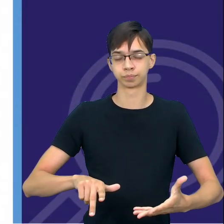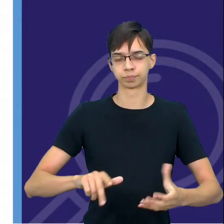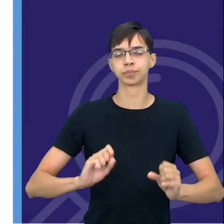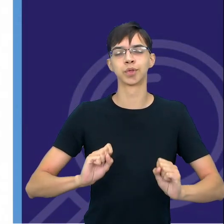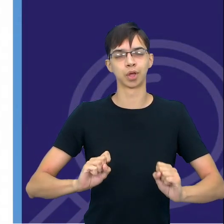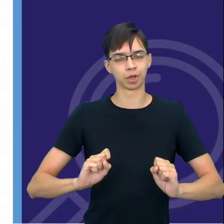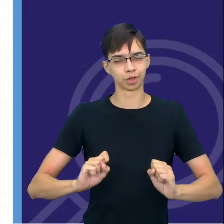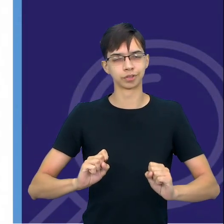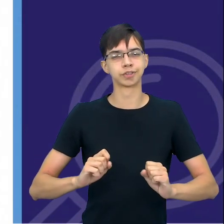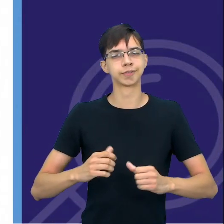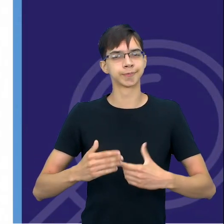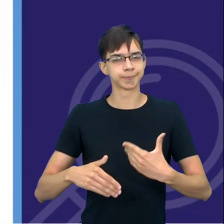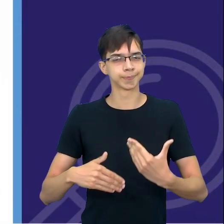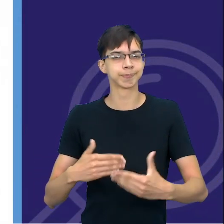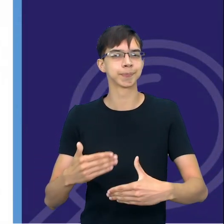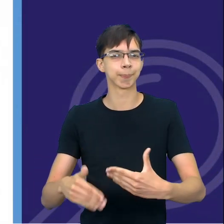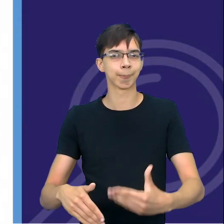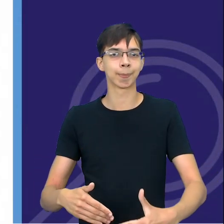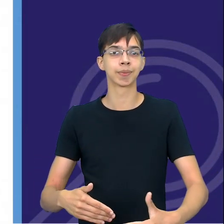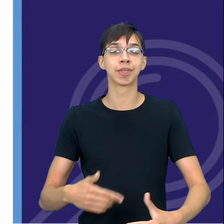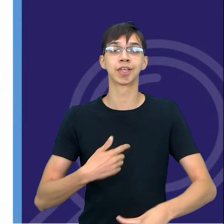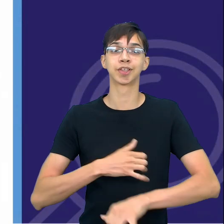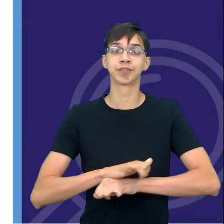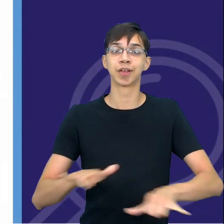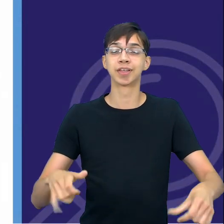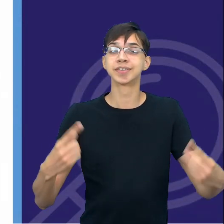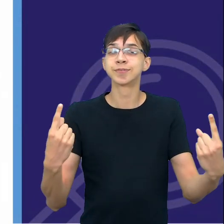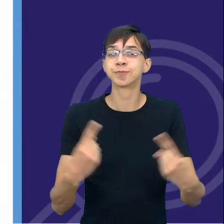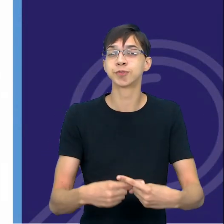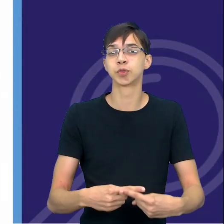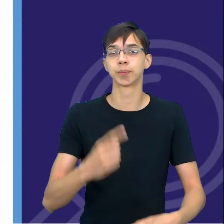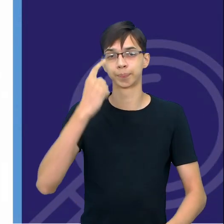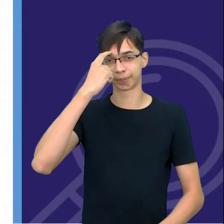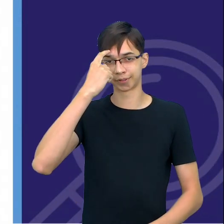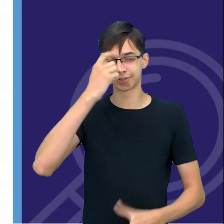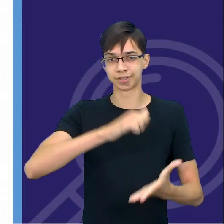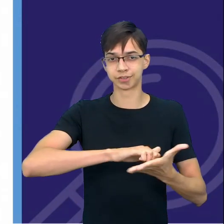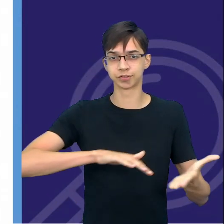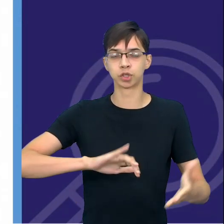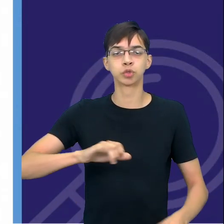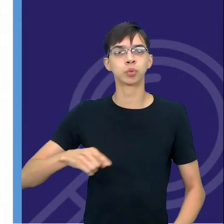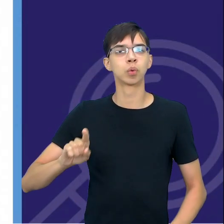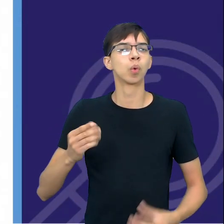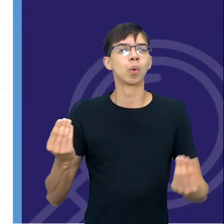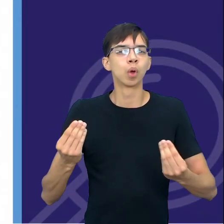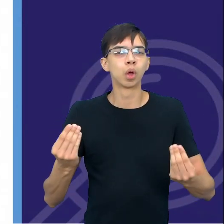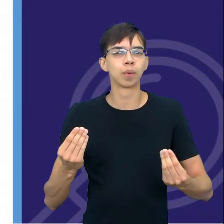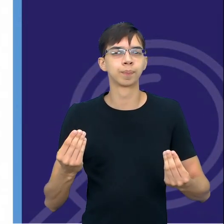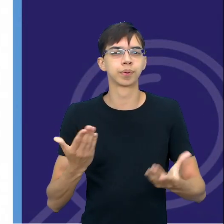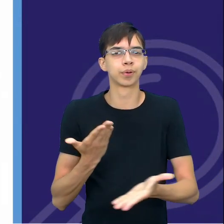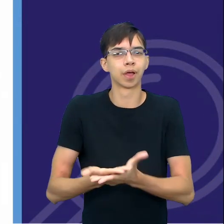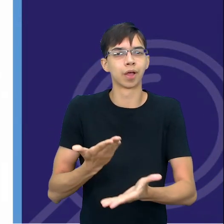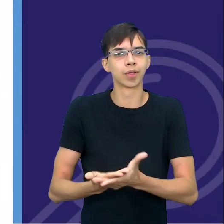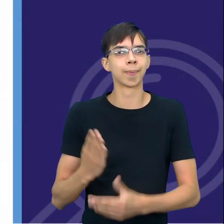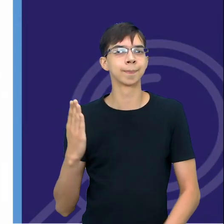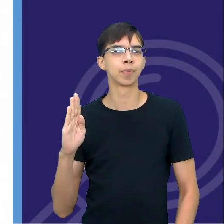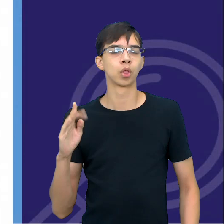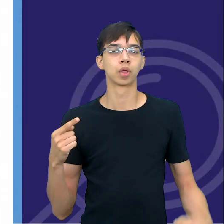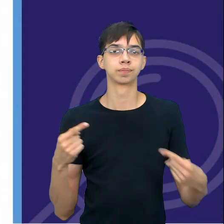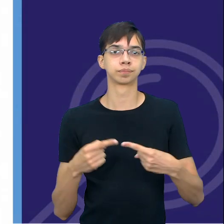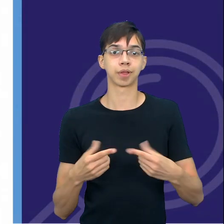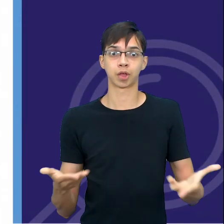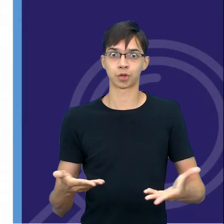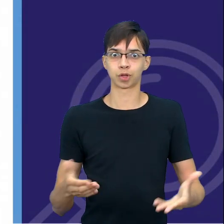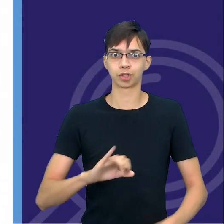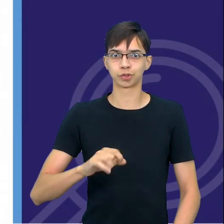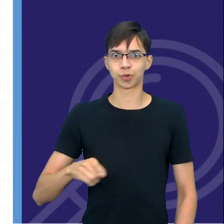eu deixei aí o desafio, pensando nessa atividade, como que o João poderia ligar ali com a aula de biologia. Passo para você, João,